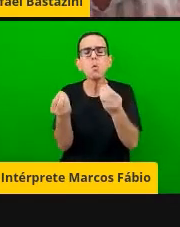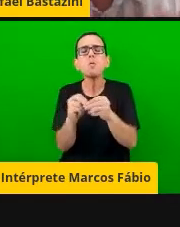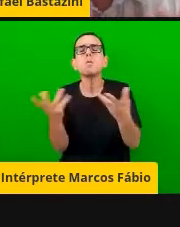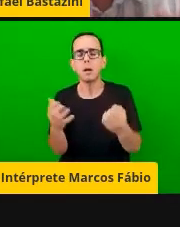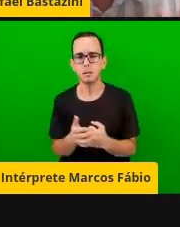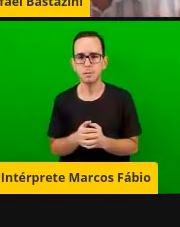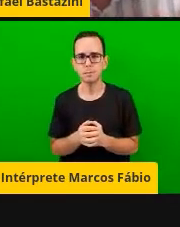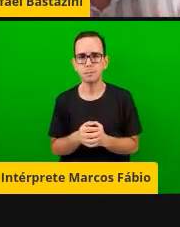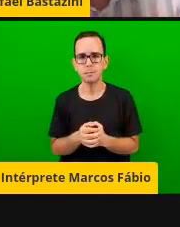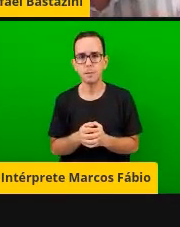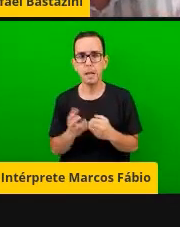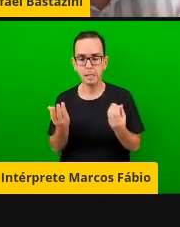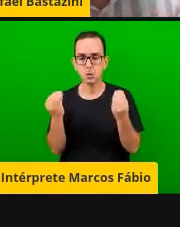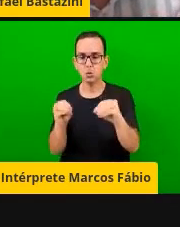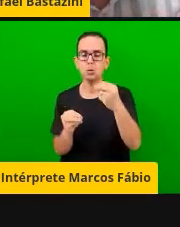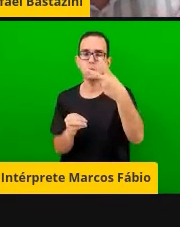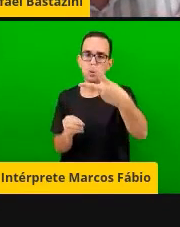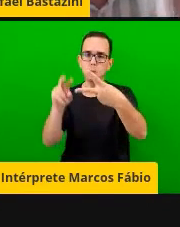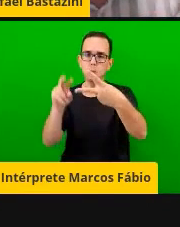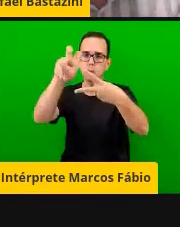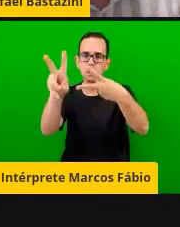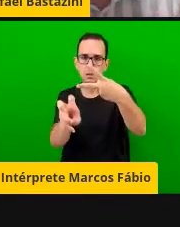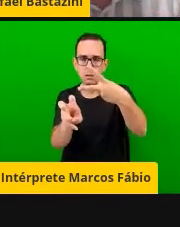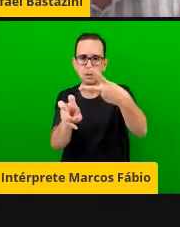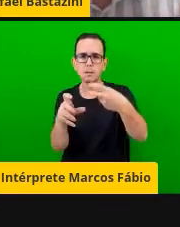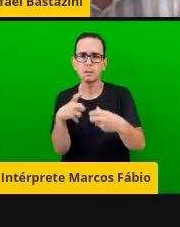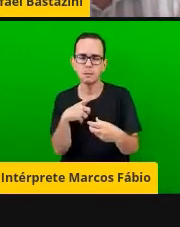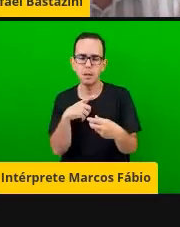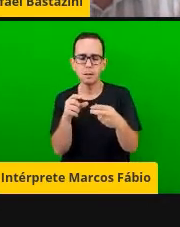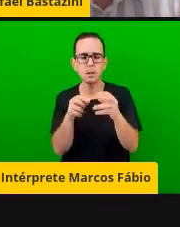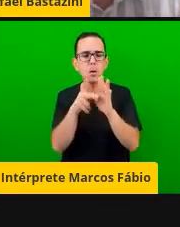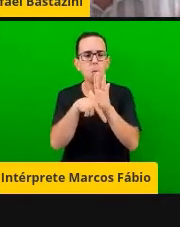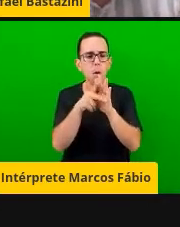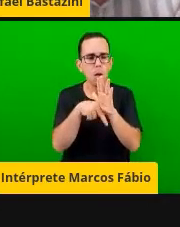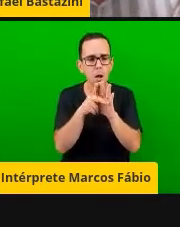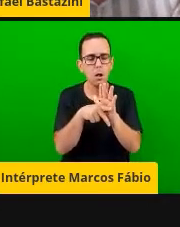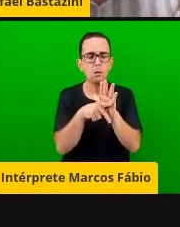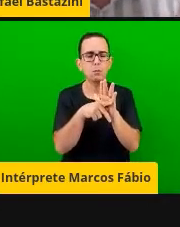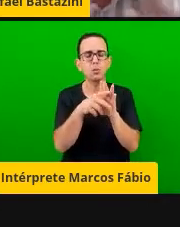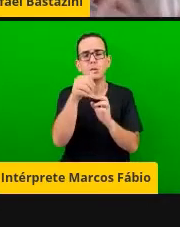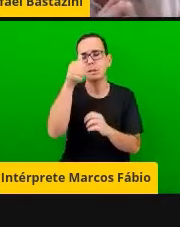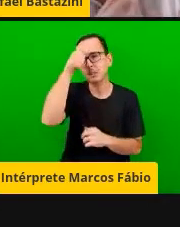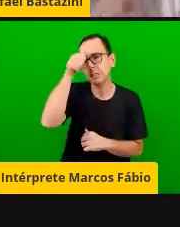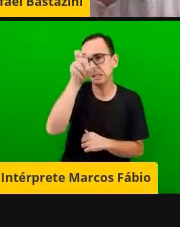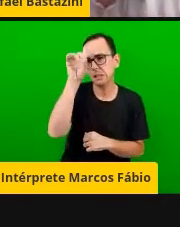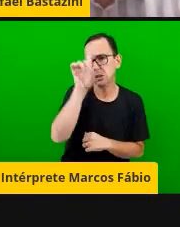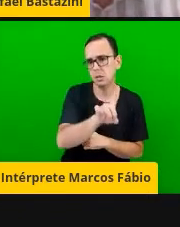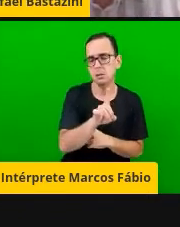Aqui eu trouxe 2 aspectos, os planos quinquenais e os programas de médio e longo prazo. Plano